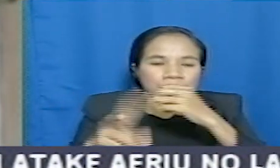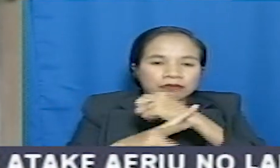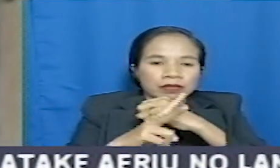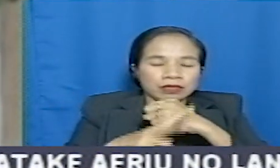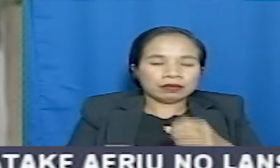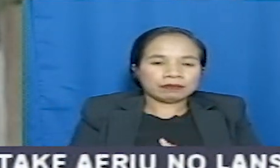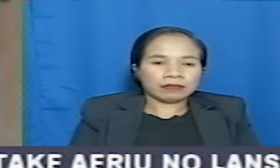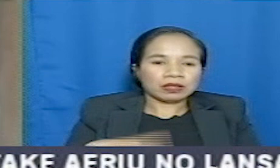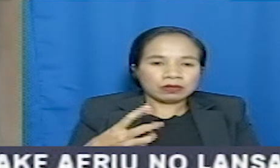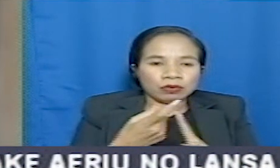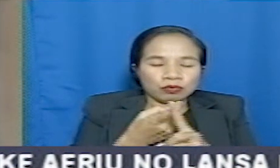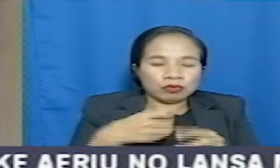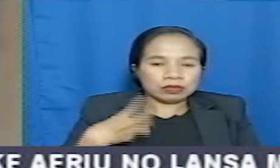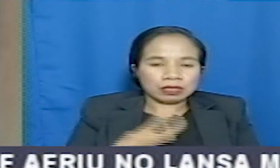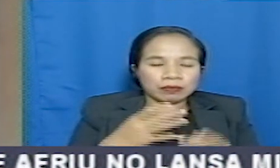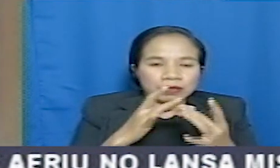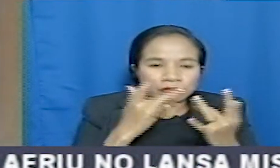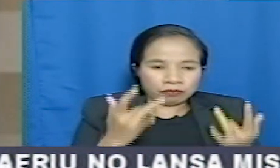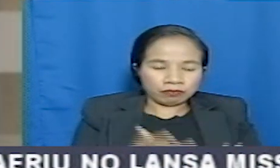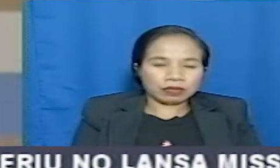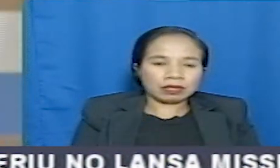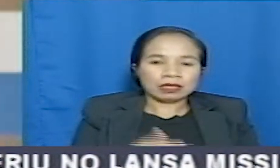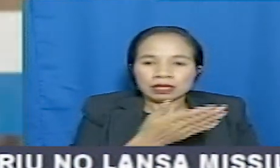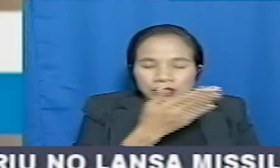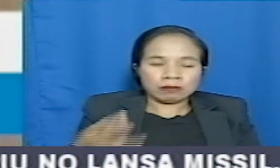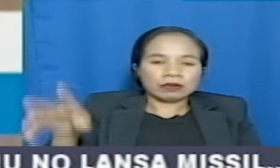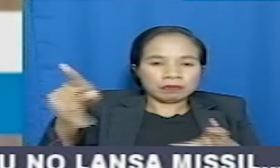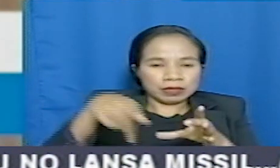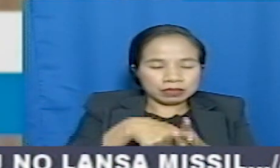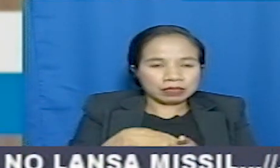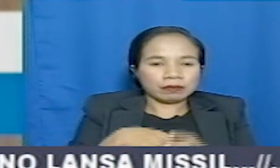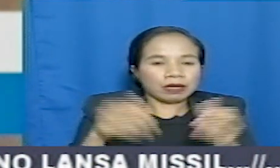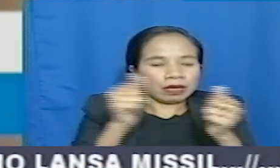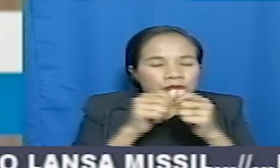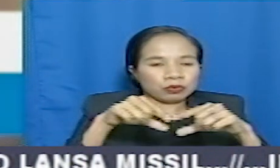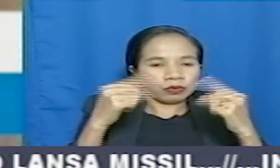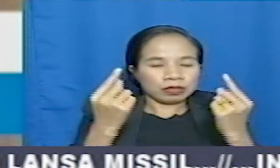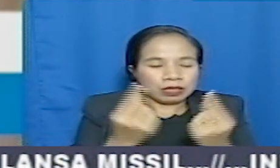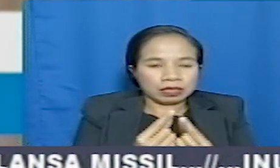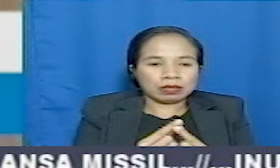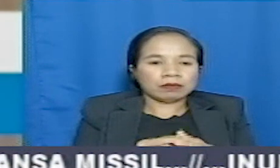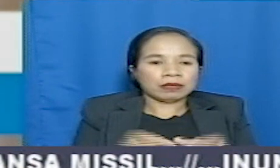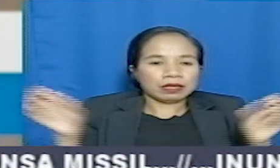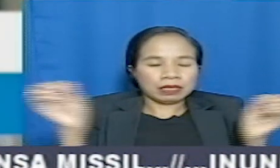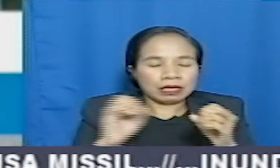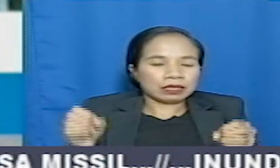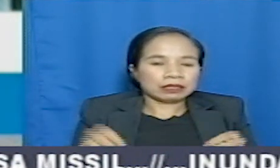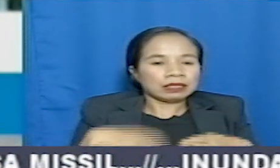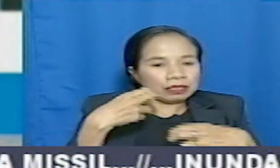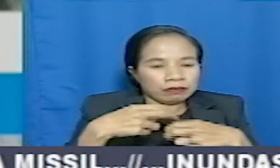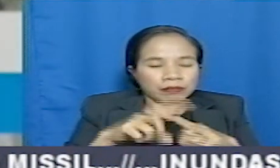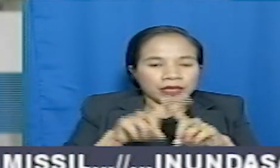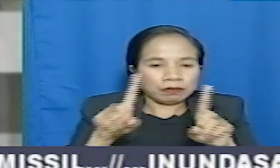kusi ami ne kuan katak ita bot ne presidência pamai hane ko ita bot ne equipa lobu kita batne la sai sa sukat mai